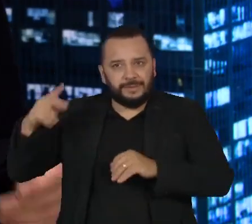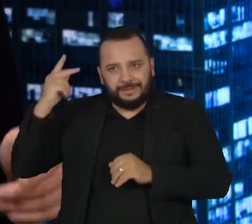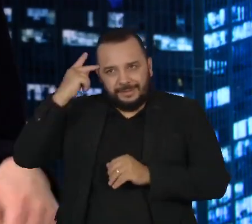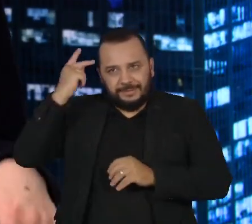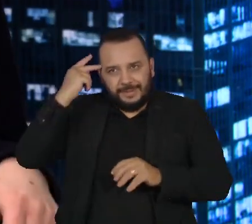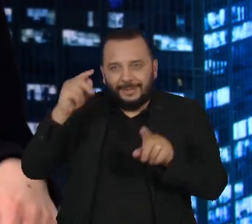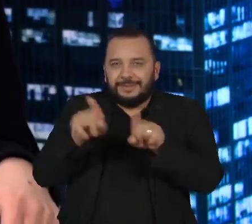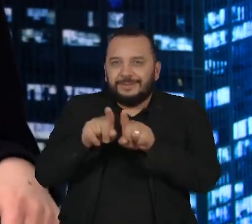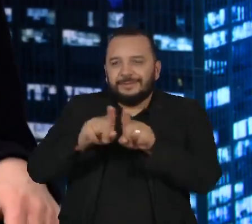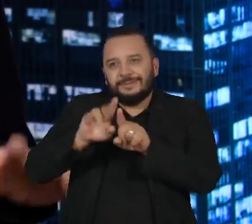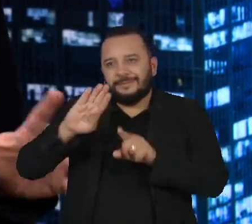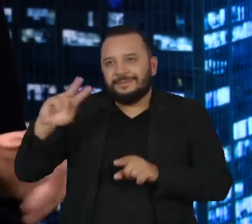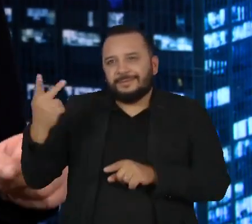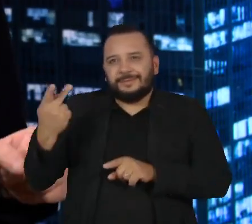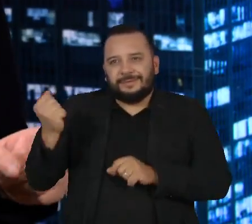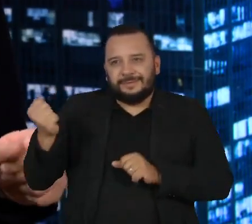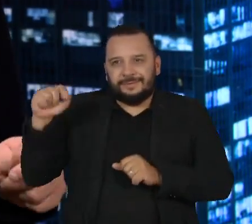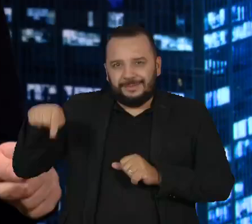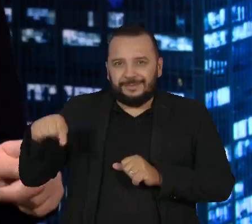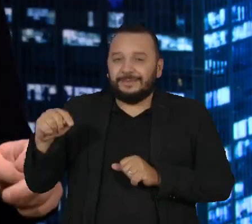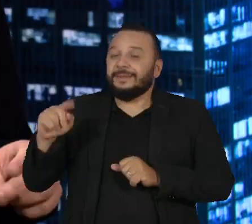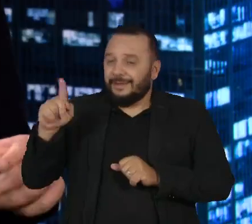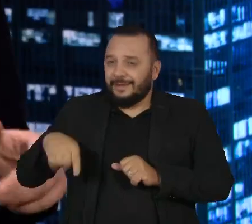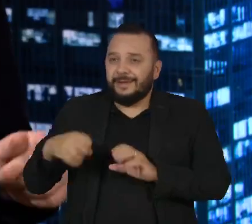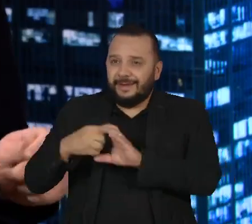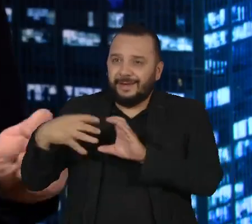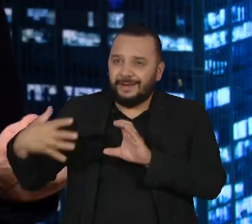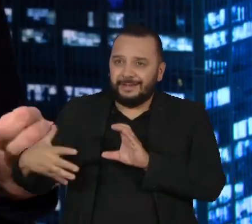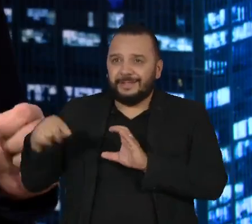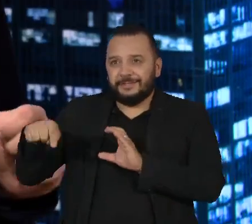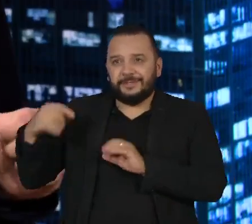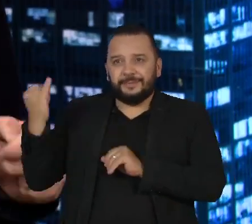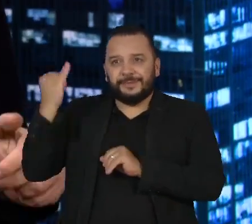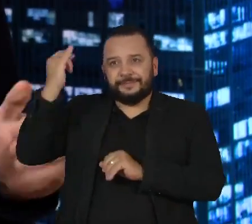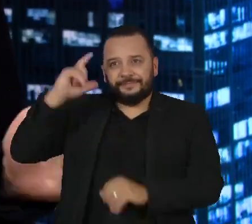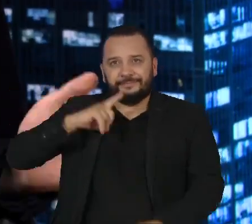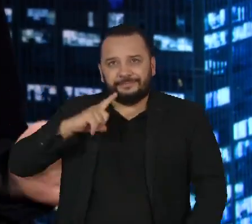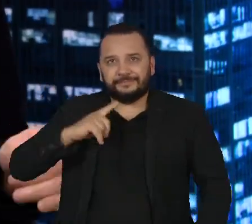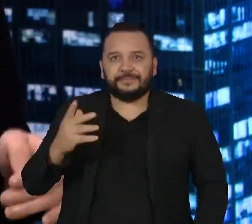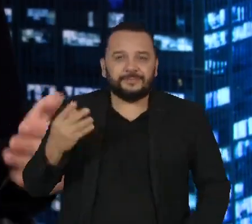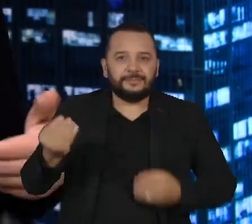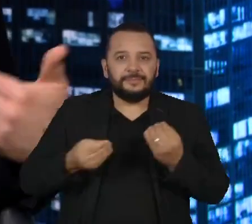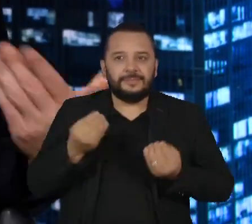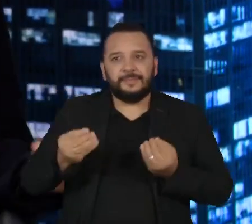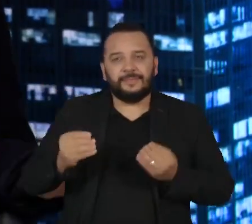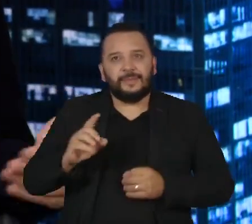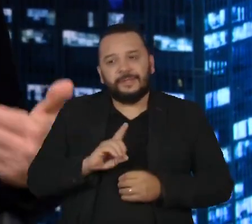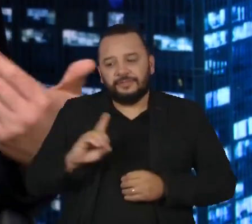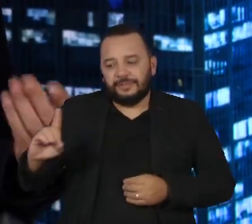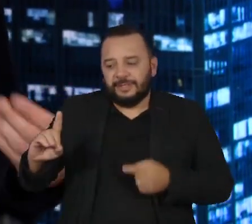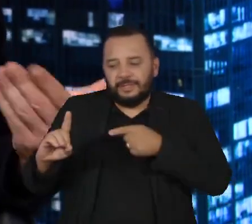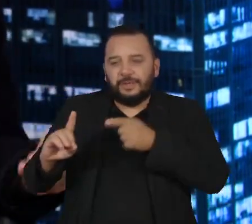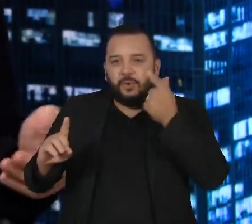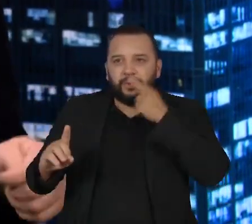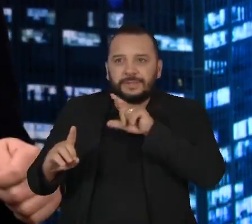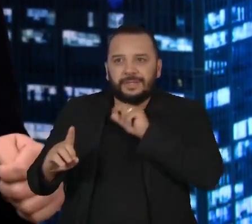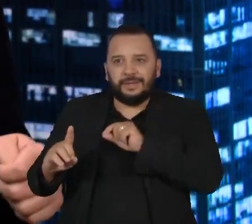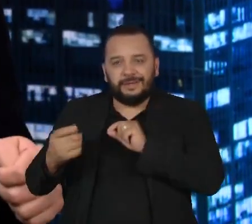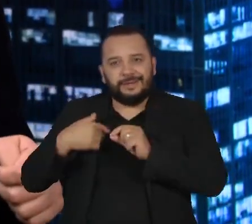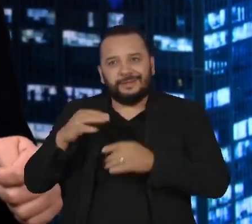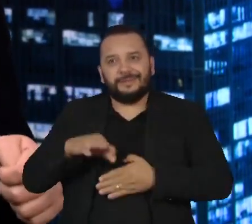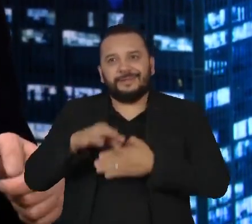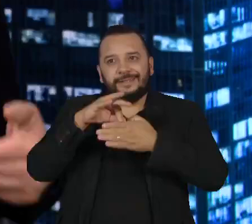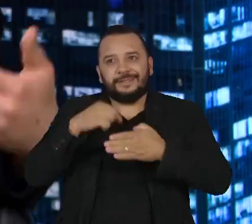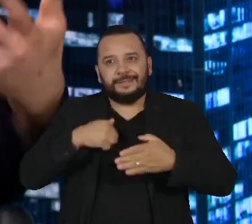em Belo Horizonte e outras cidades, né? Então, esse é um aspecto a ser levado em consideração, né? Como as direitas tentam promover figuras,